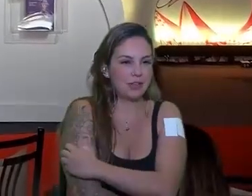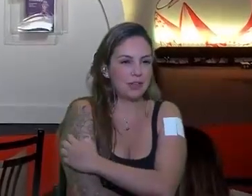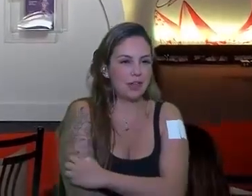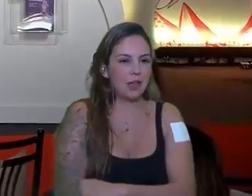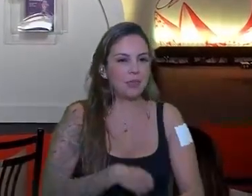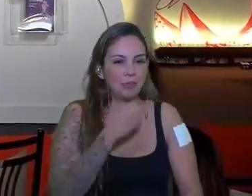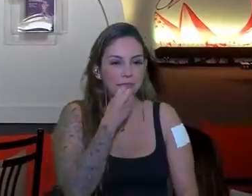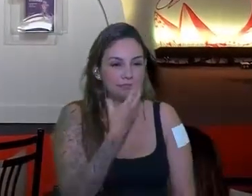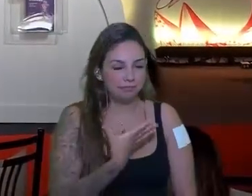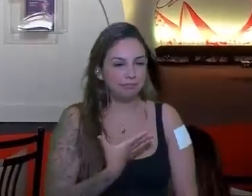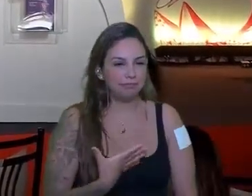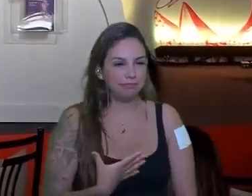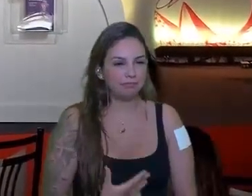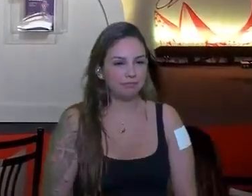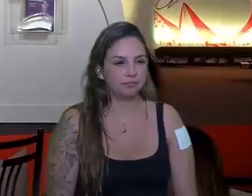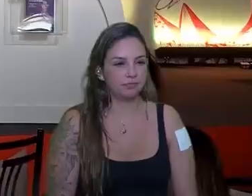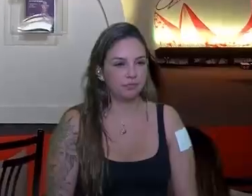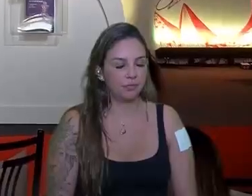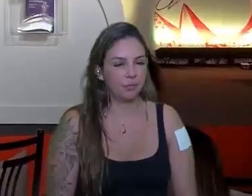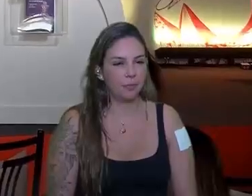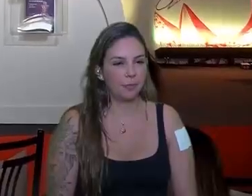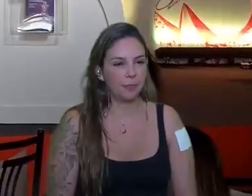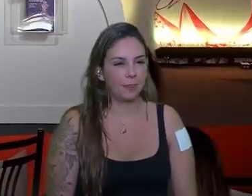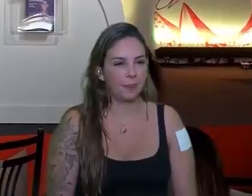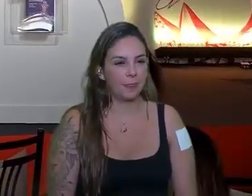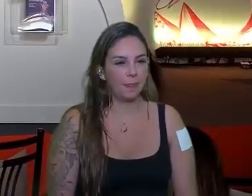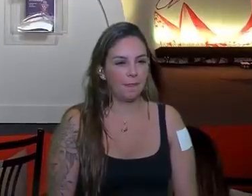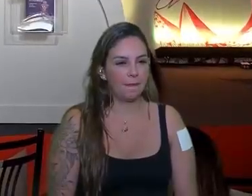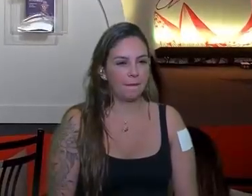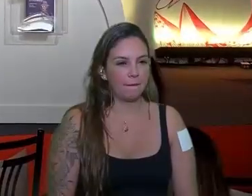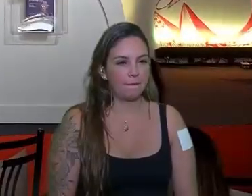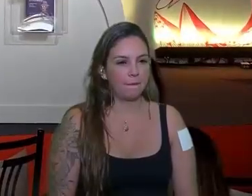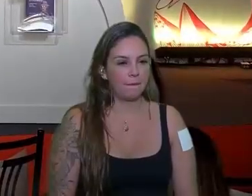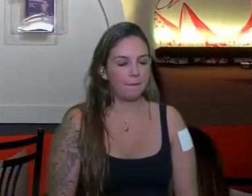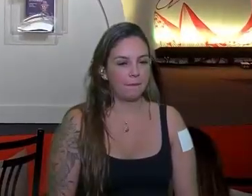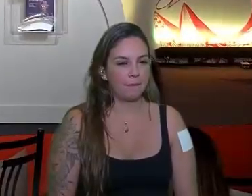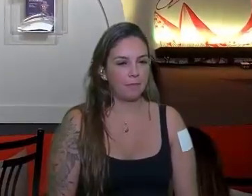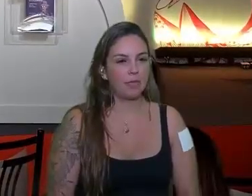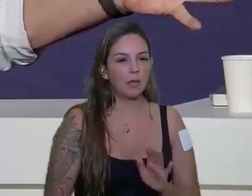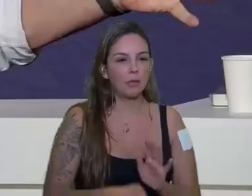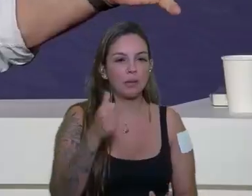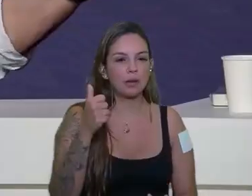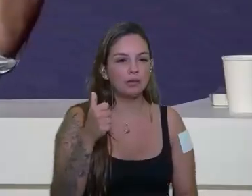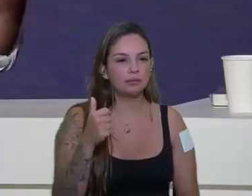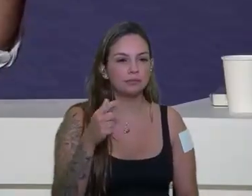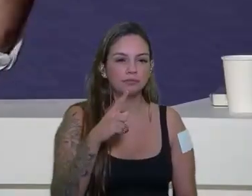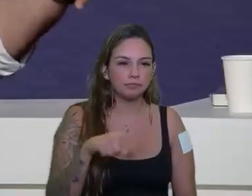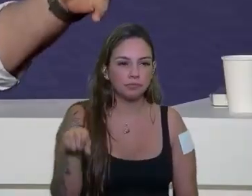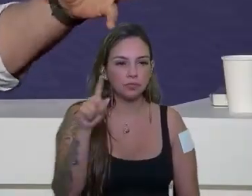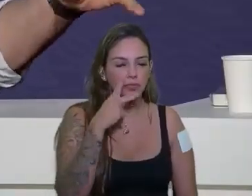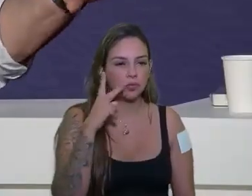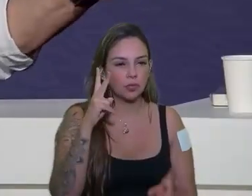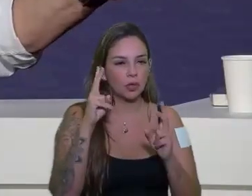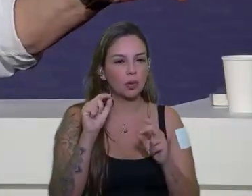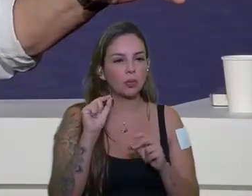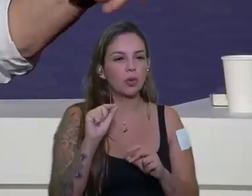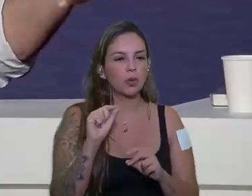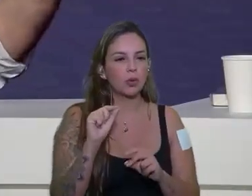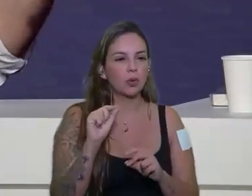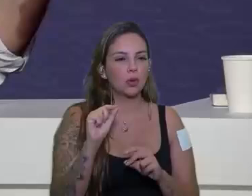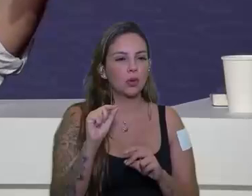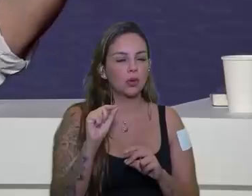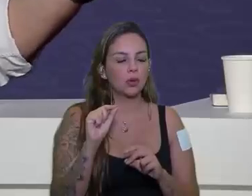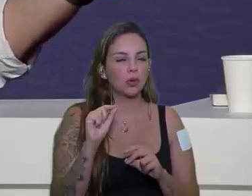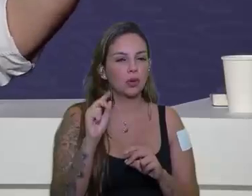cabelos escuros ondulados que lhe estão presos em um coque no alto da cabeça com uma piranha laranja. Ela traja camisa grande preta e usa